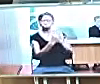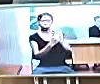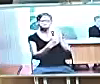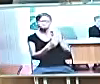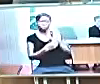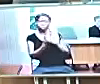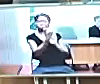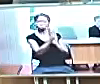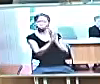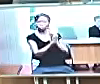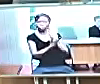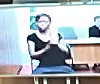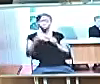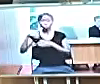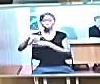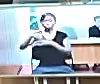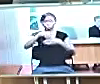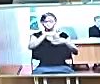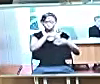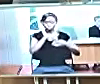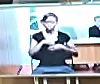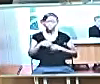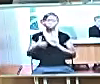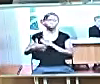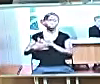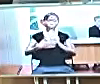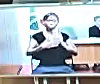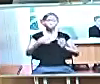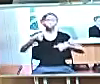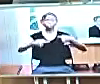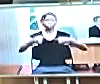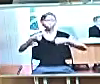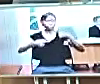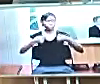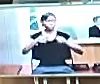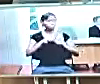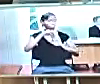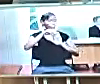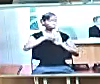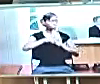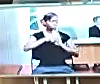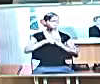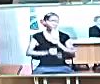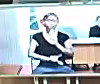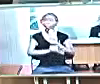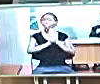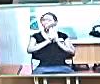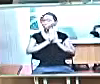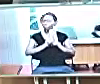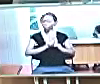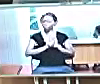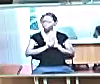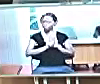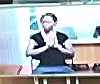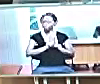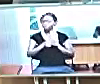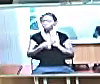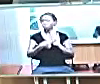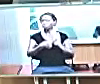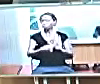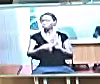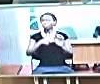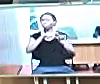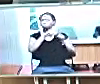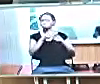discutir votar proposições da comissão é debater o projeto de lei no 5.452 1018 que dispõe sobre a revisão